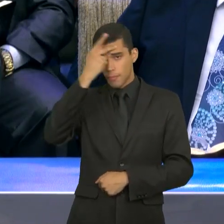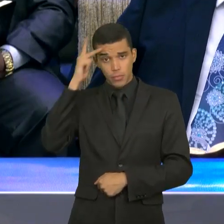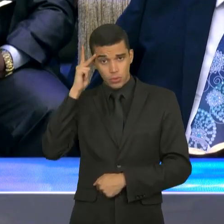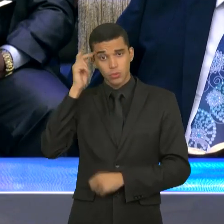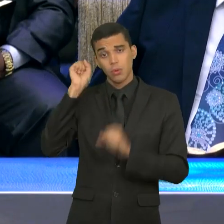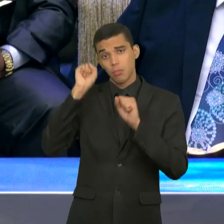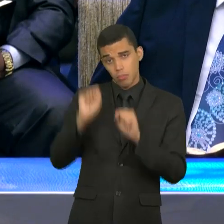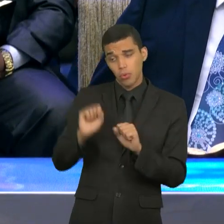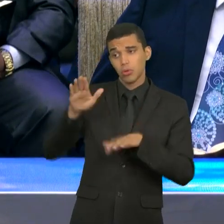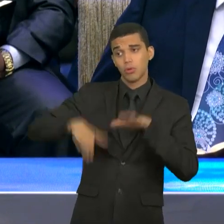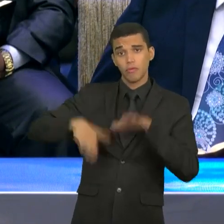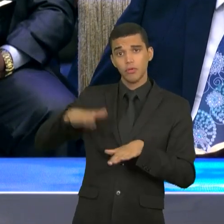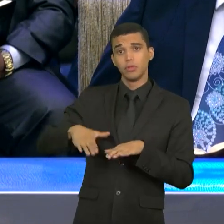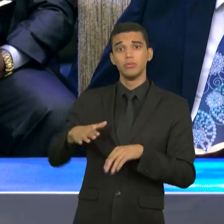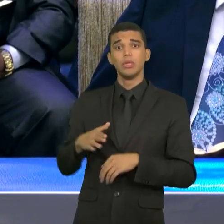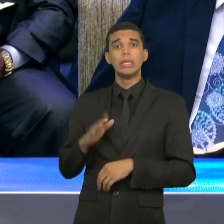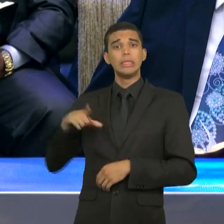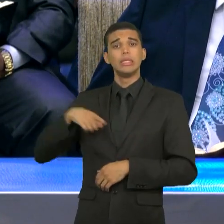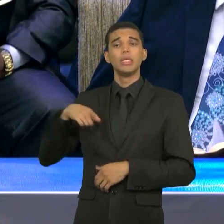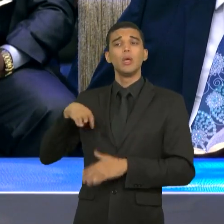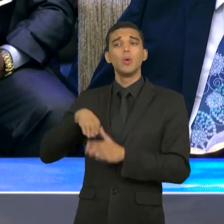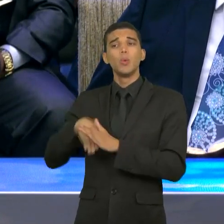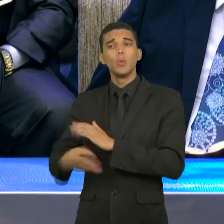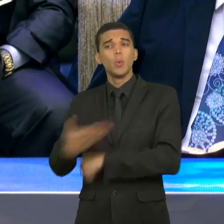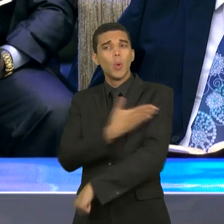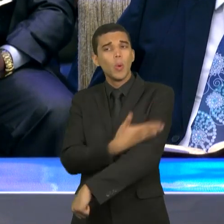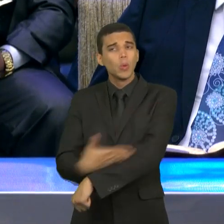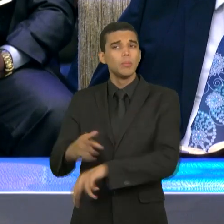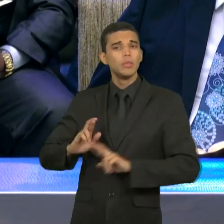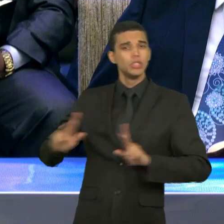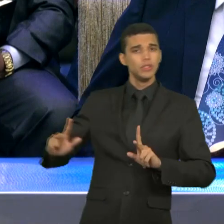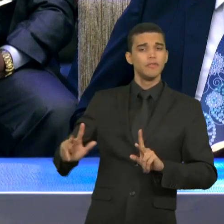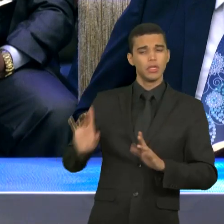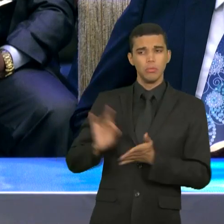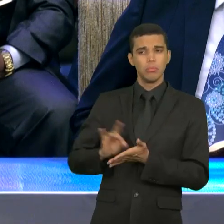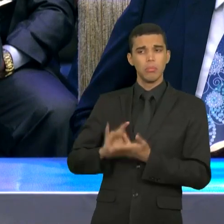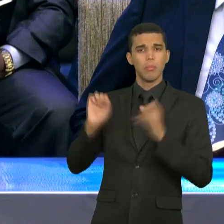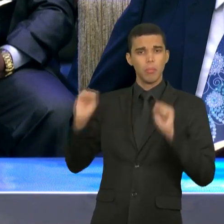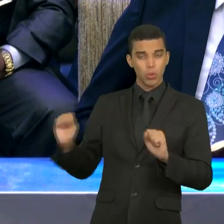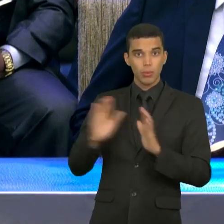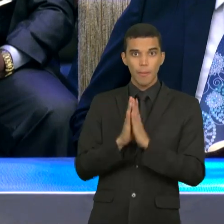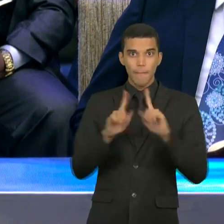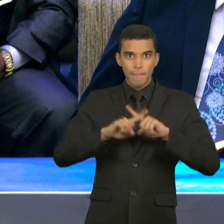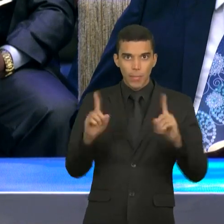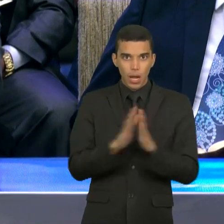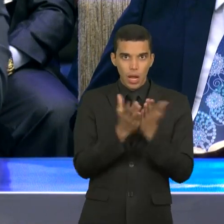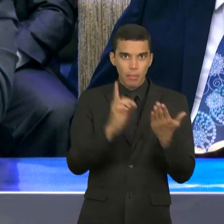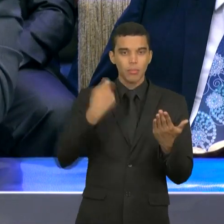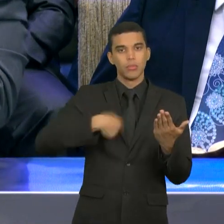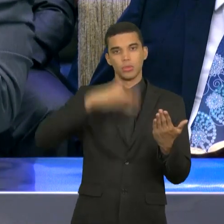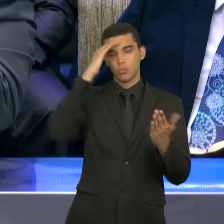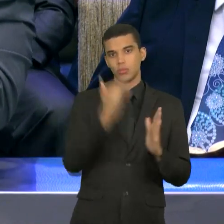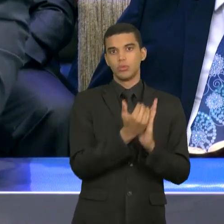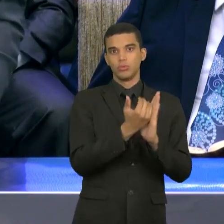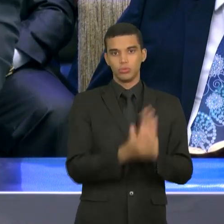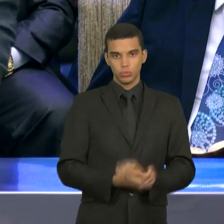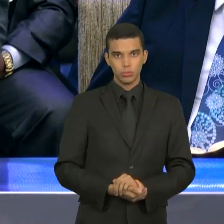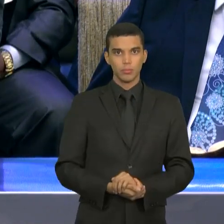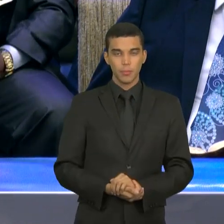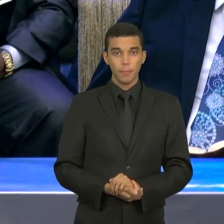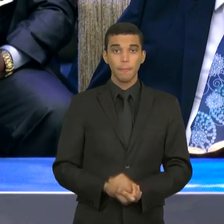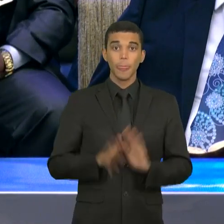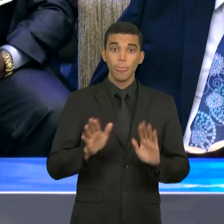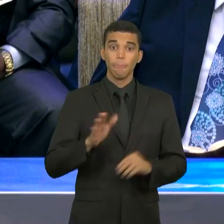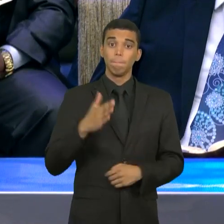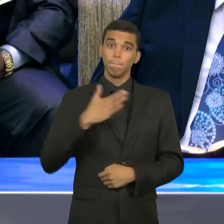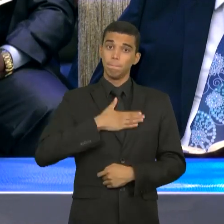o nosso na nossa casa Nós temos costumes na casa do meu pai somos Seis Irmãos Todos nós somos casados eu tenho três filhos meus filhos são casados e na casa